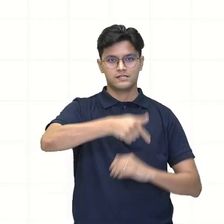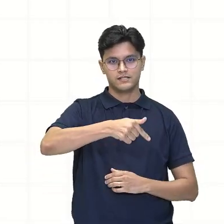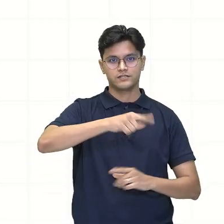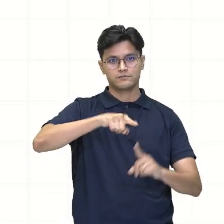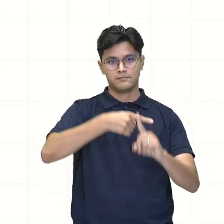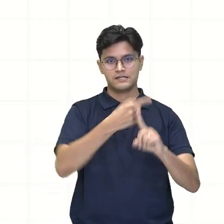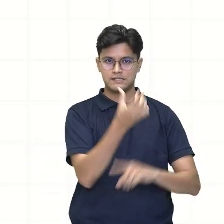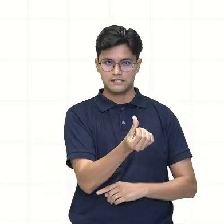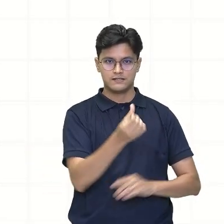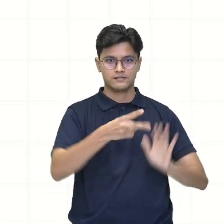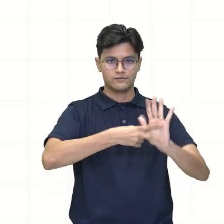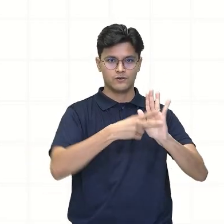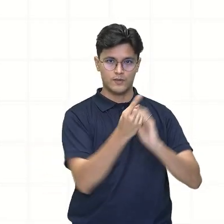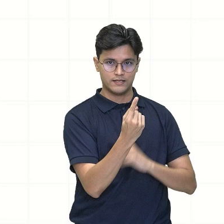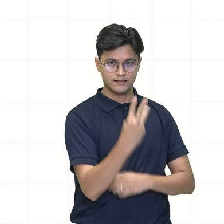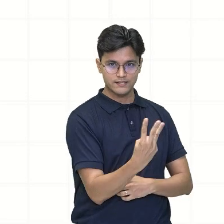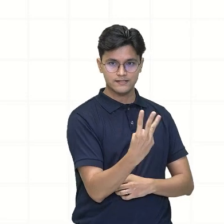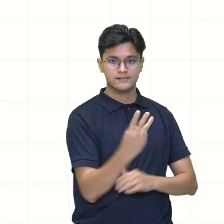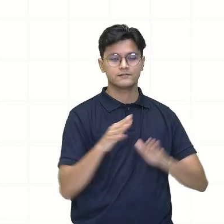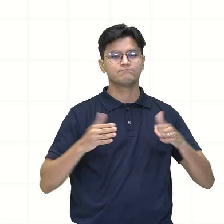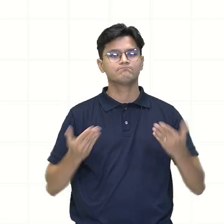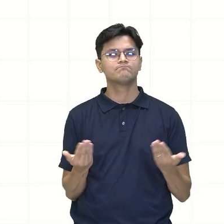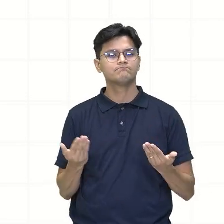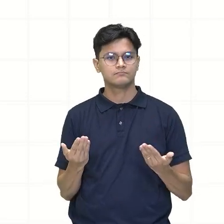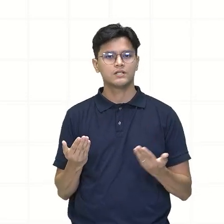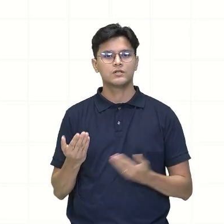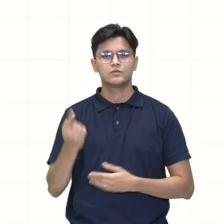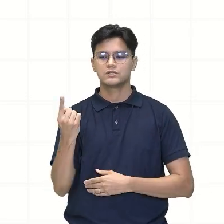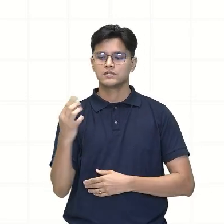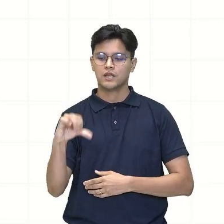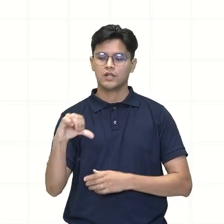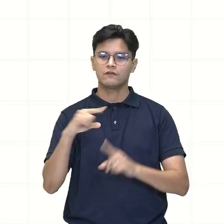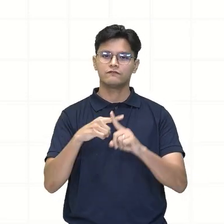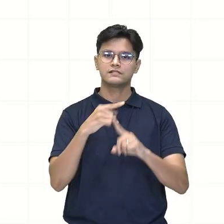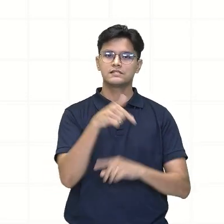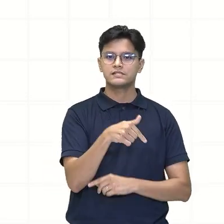13. Então, o resultado aqui é